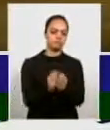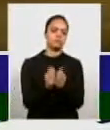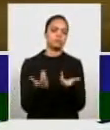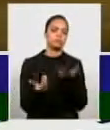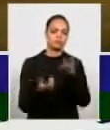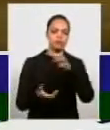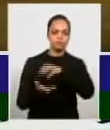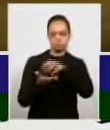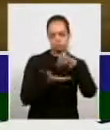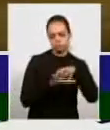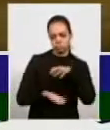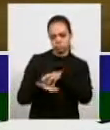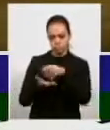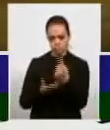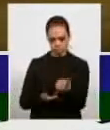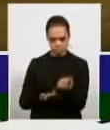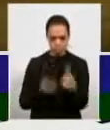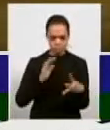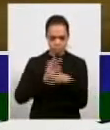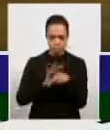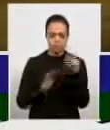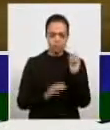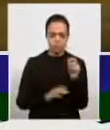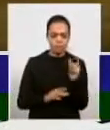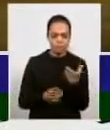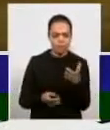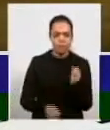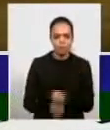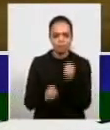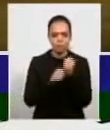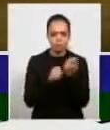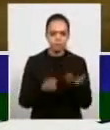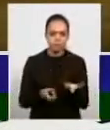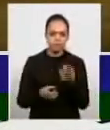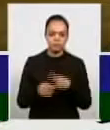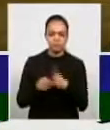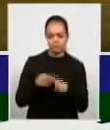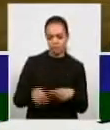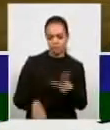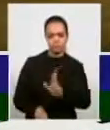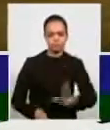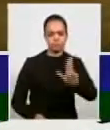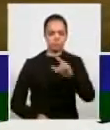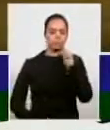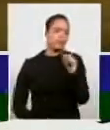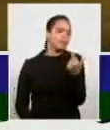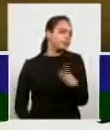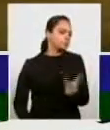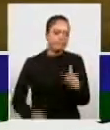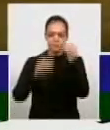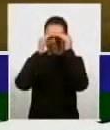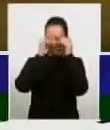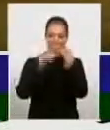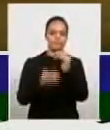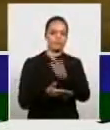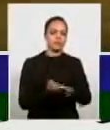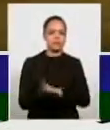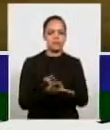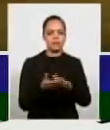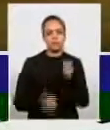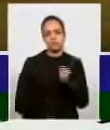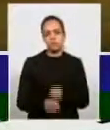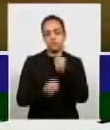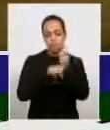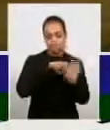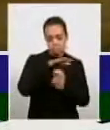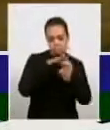a determinadas categorias. Um deles relacionado à construção civil na cidade de Uberlândia, em que não há respeito de